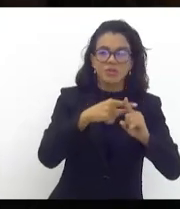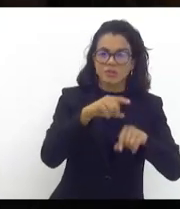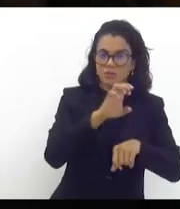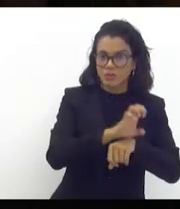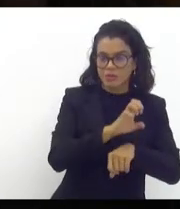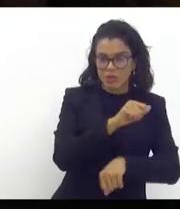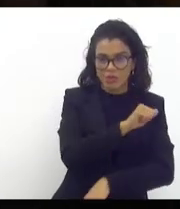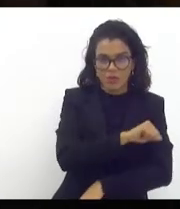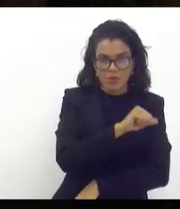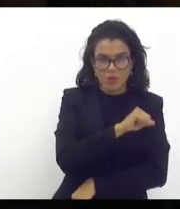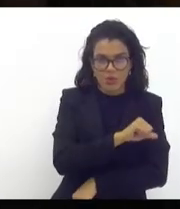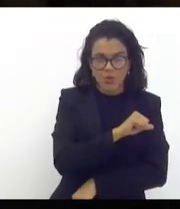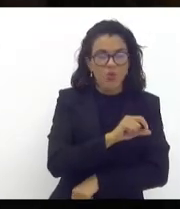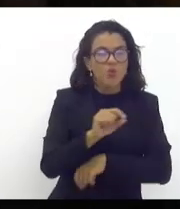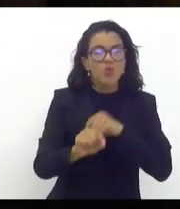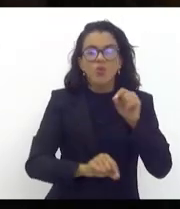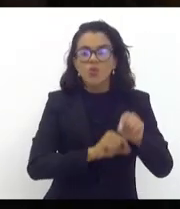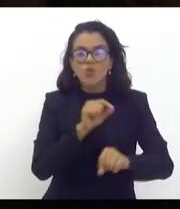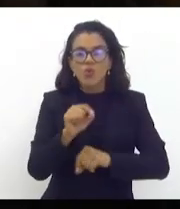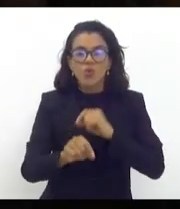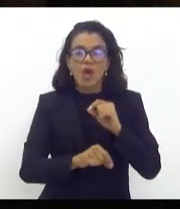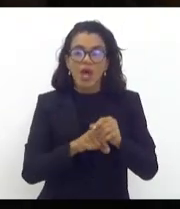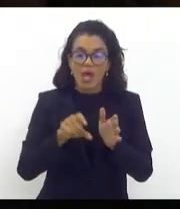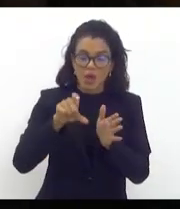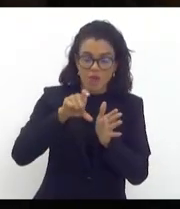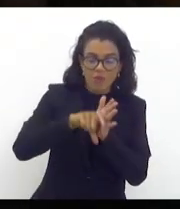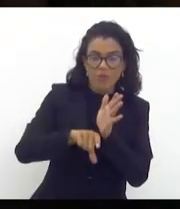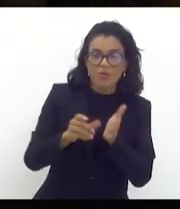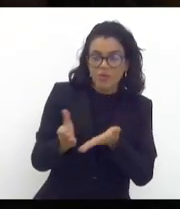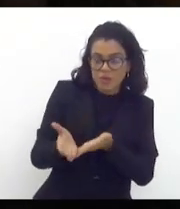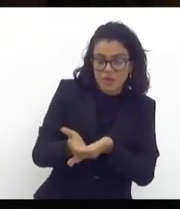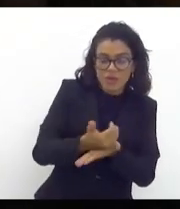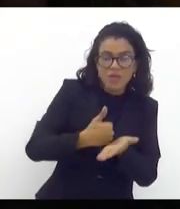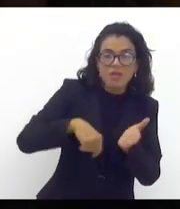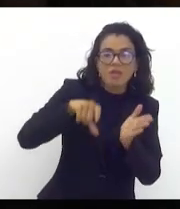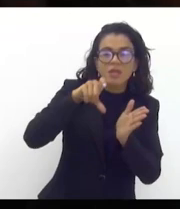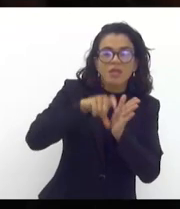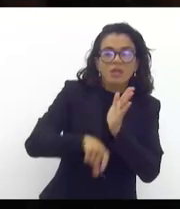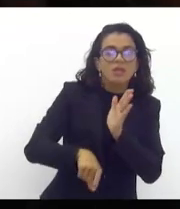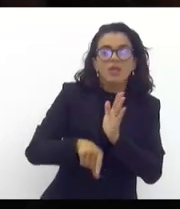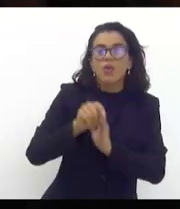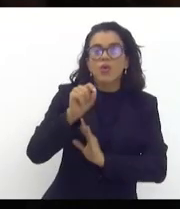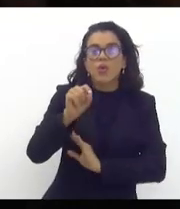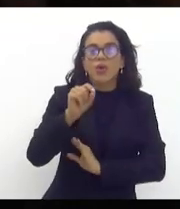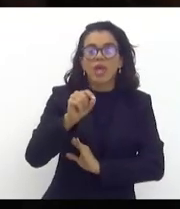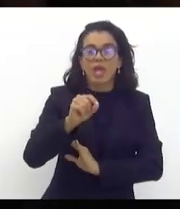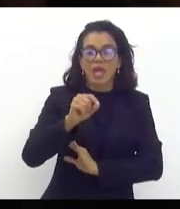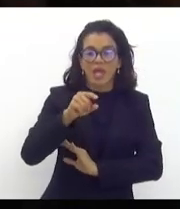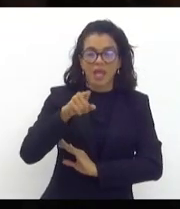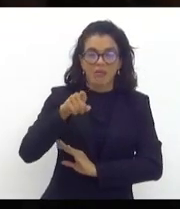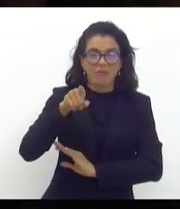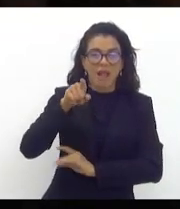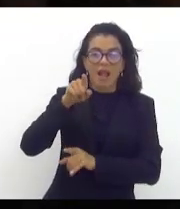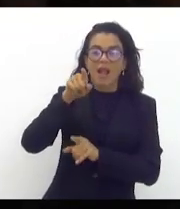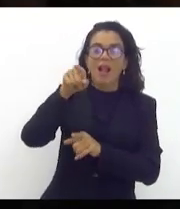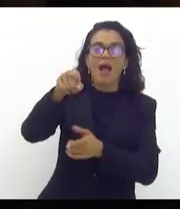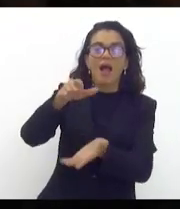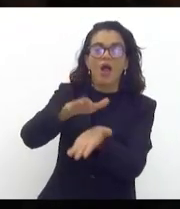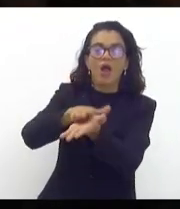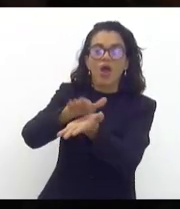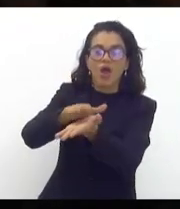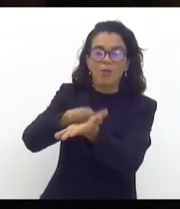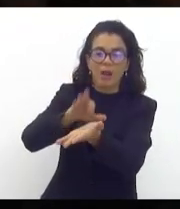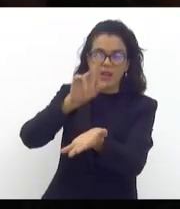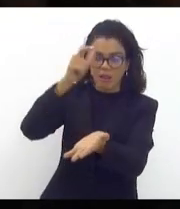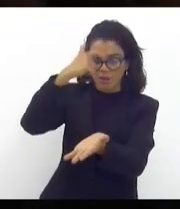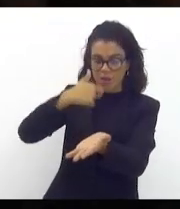Rio de Janeiro, é que a tributação, o tributo será cobrado no destino e não mais na